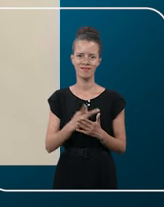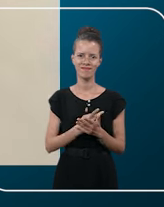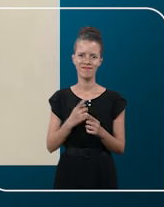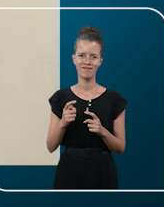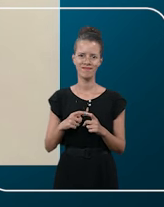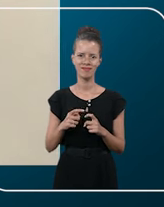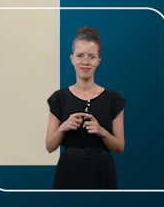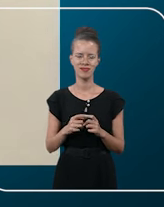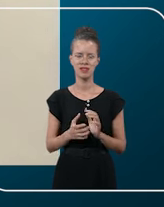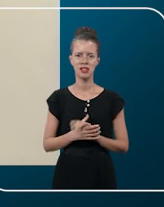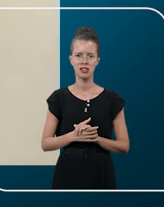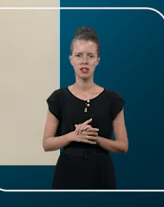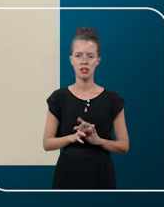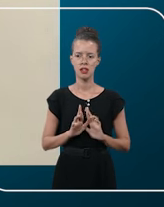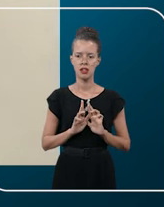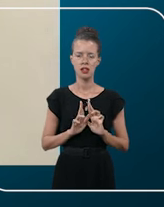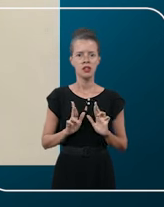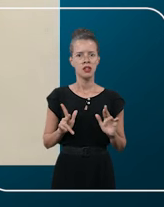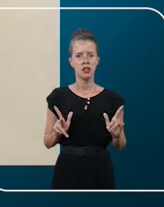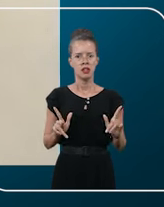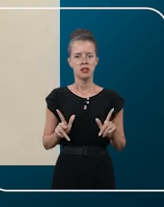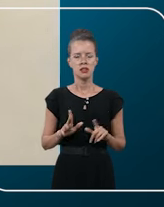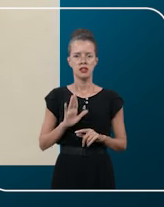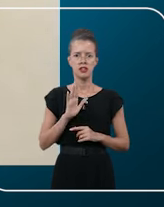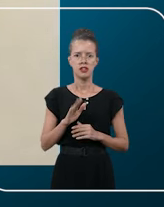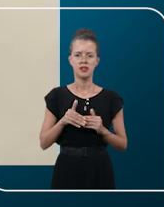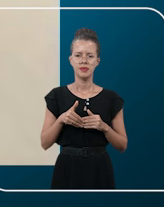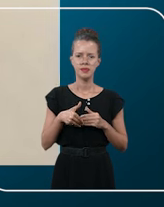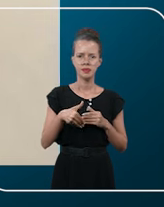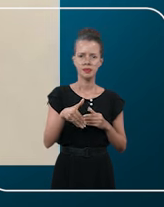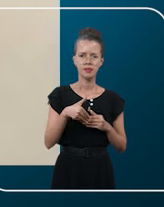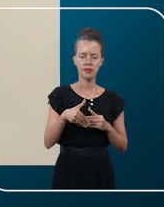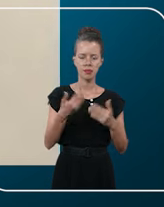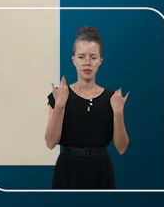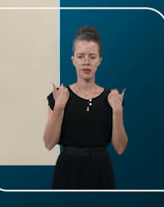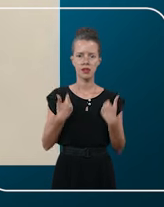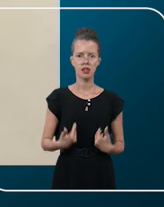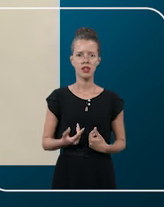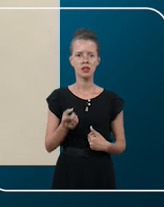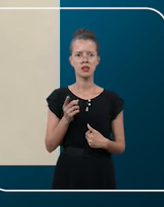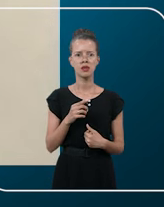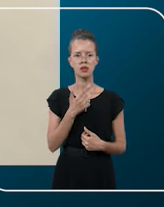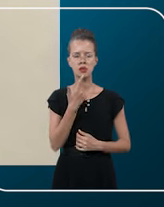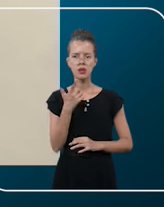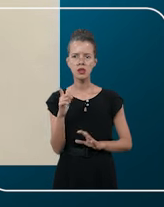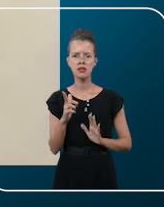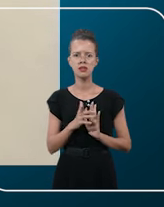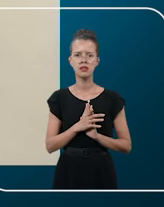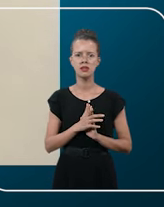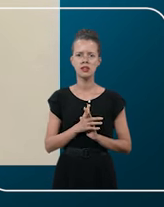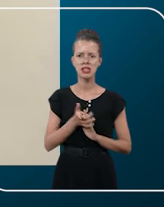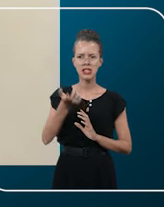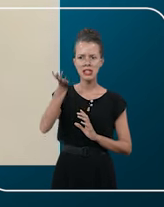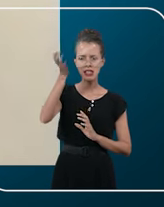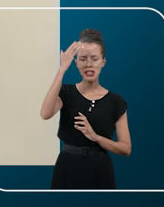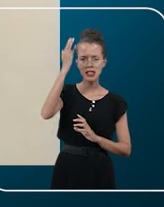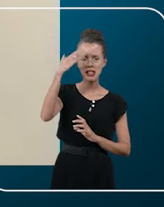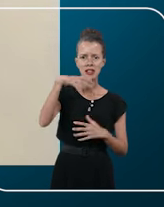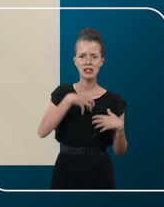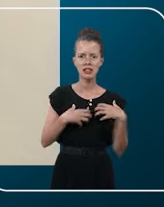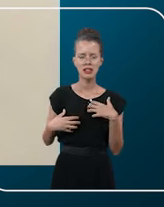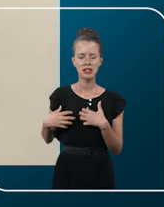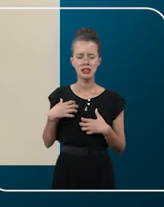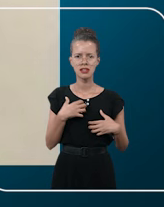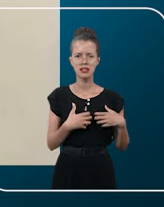coisas diferentes. Um atinge a parte física, o outro vai atingir a parte psíquica. Eles são passíveis